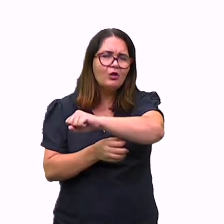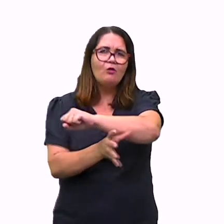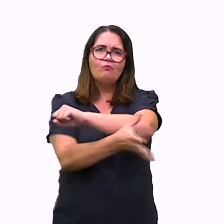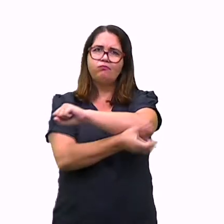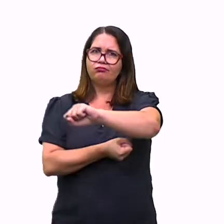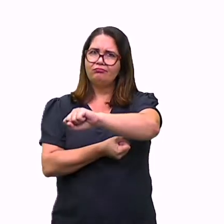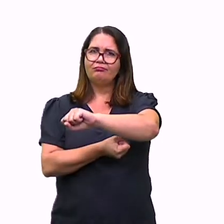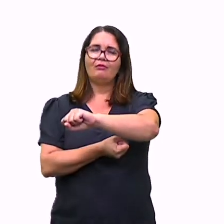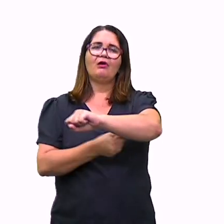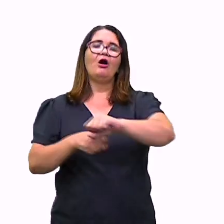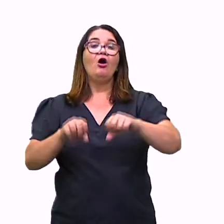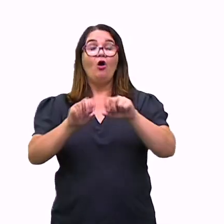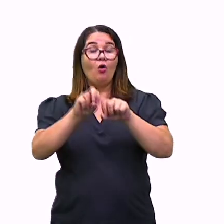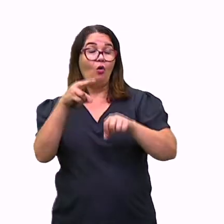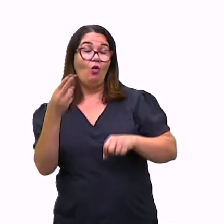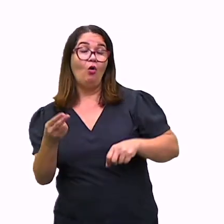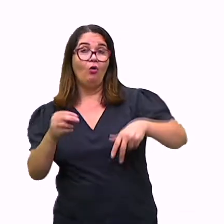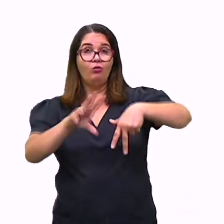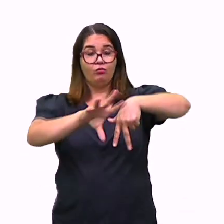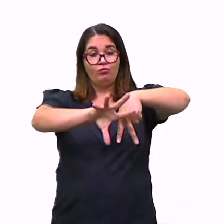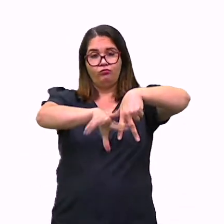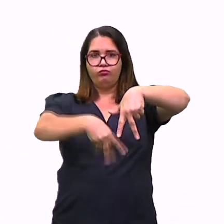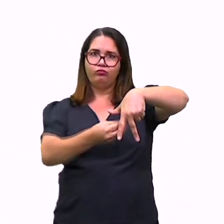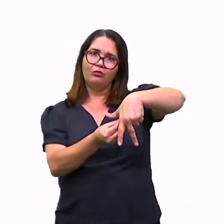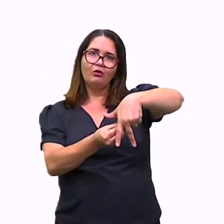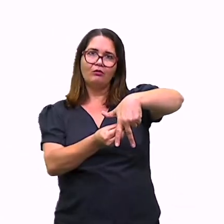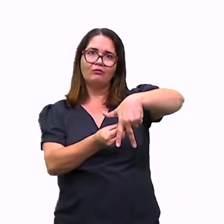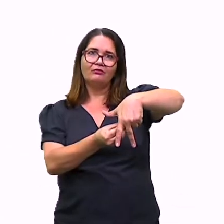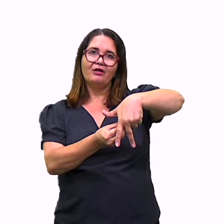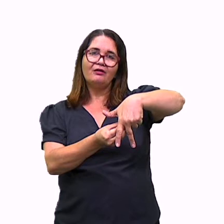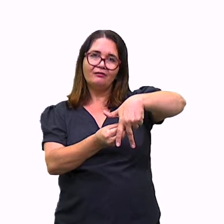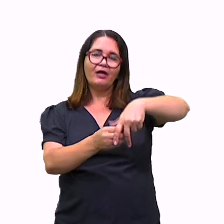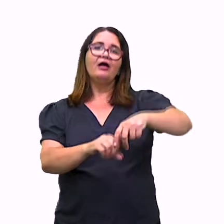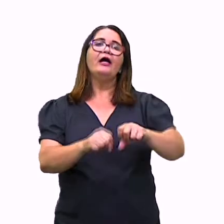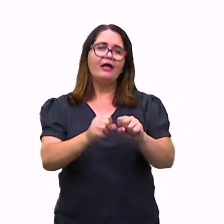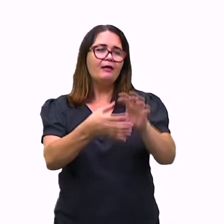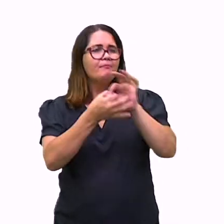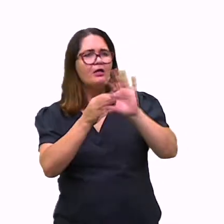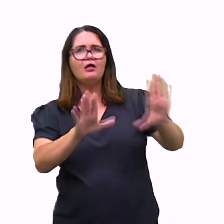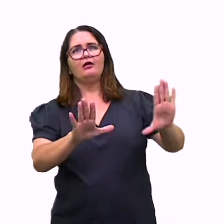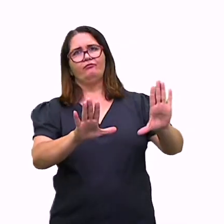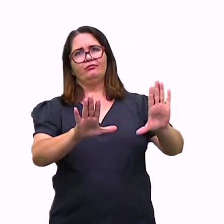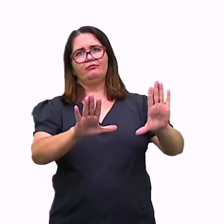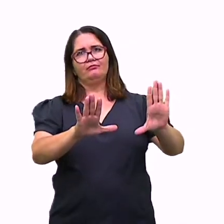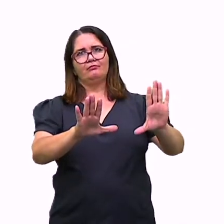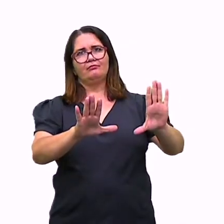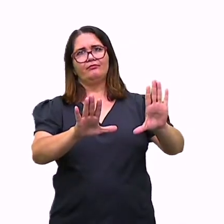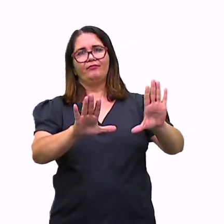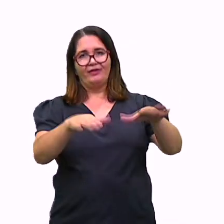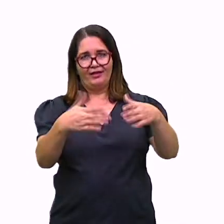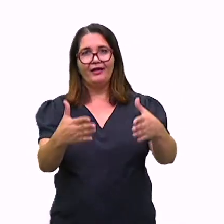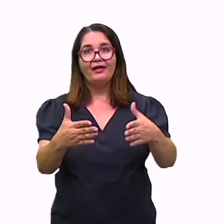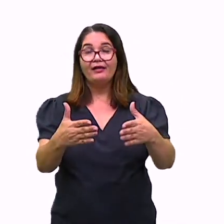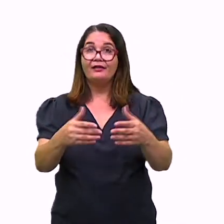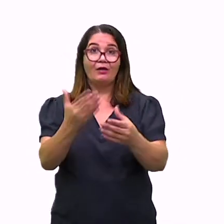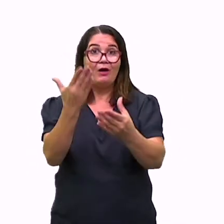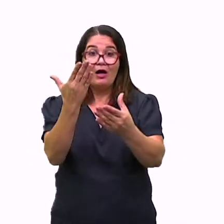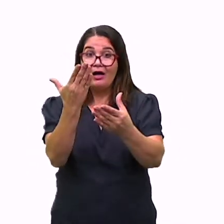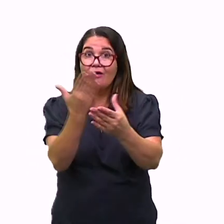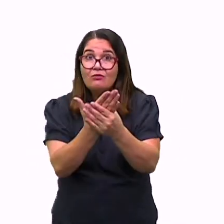qualquer cidadão brasileiro, por mim, por você. Agora, essa solicitação deve vir acompanhada de